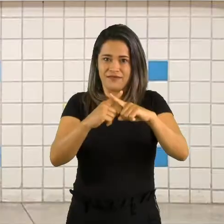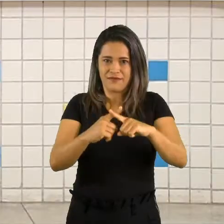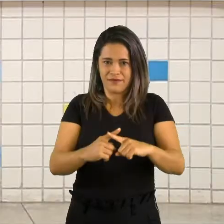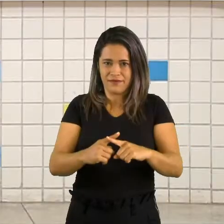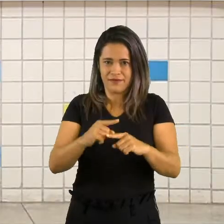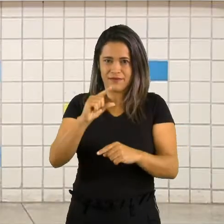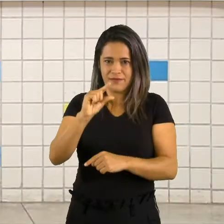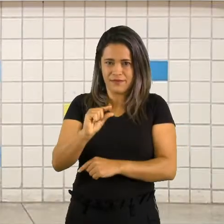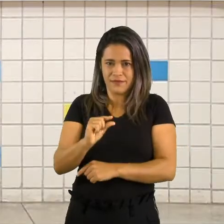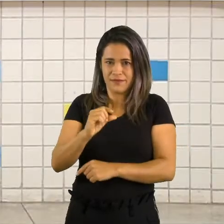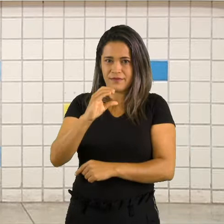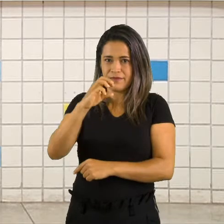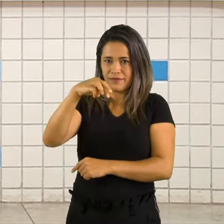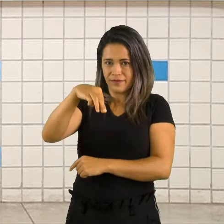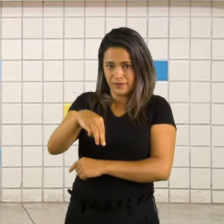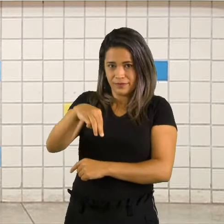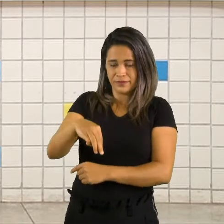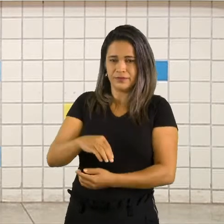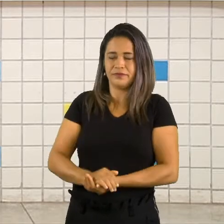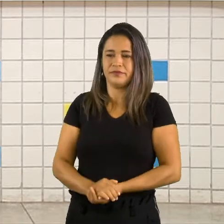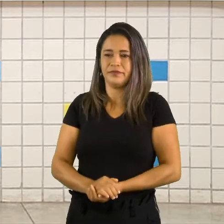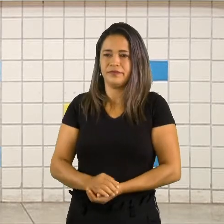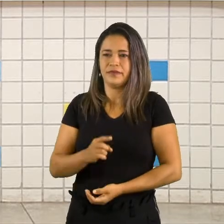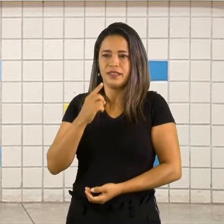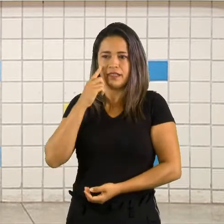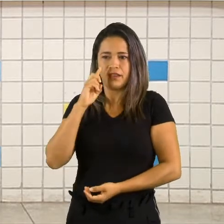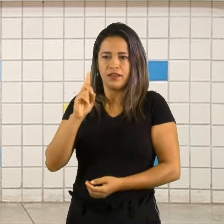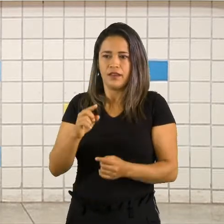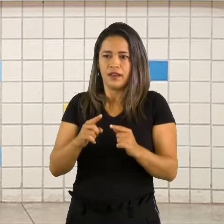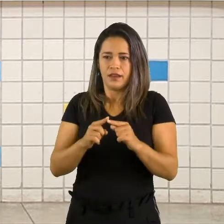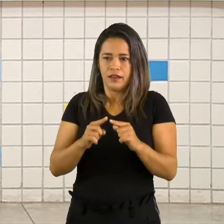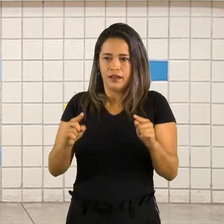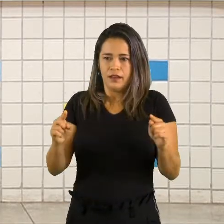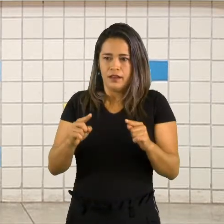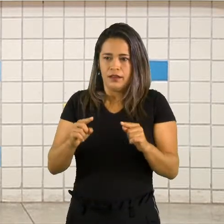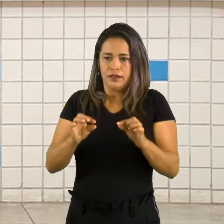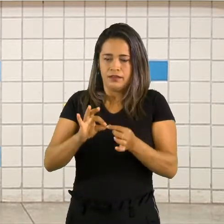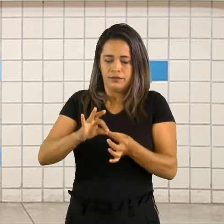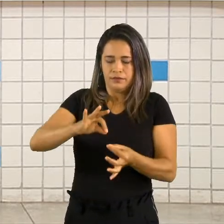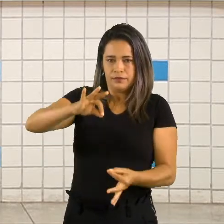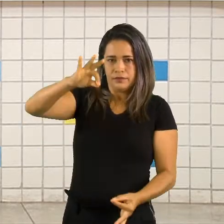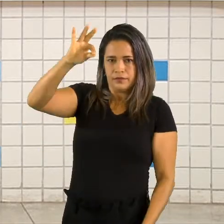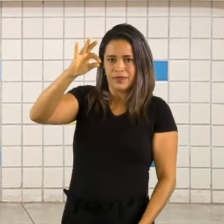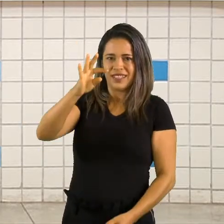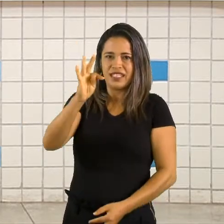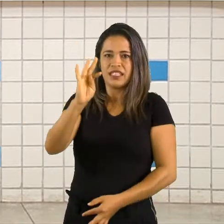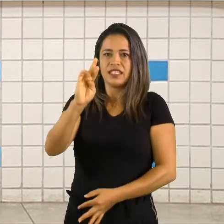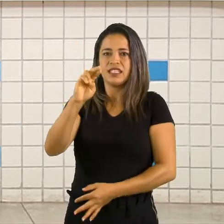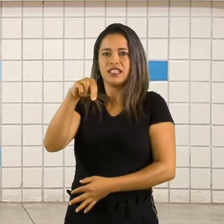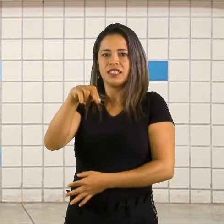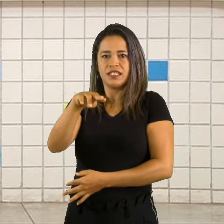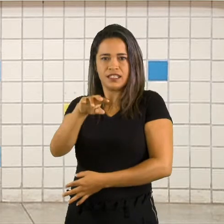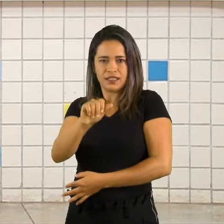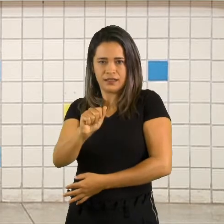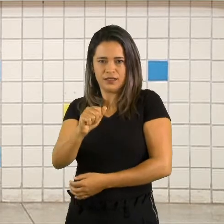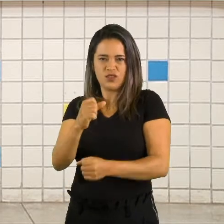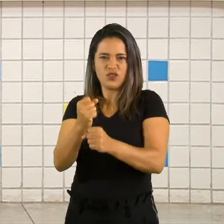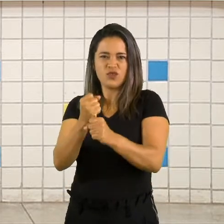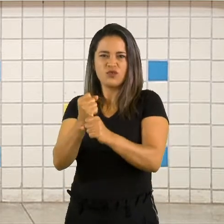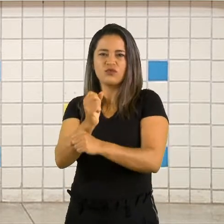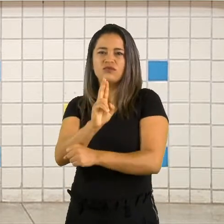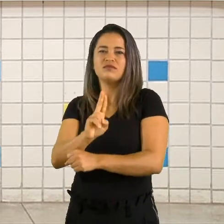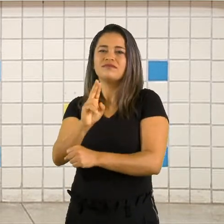centímetros. Se eu for colocar aqui na trena, essa trena é aquela trena que o pessoal usa nas construções, ele tem também